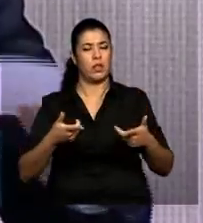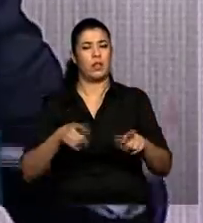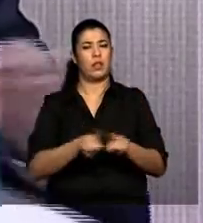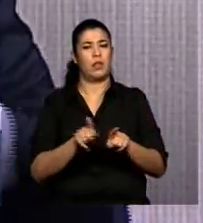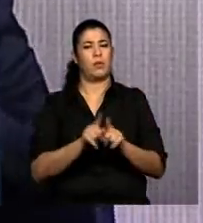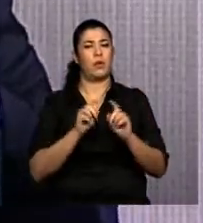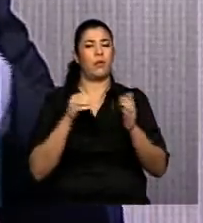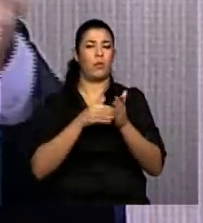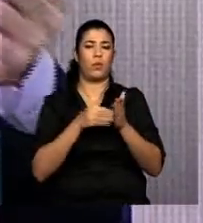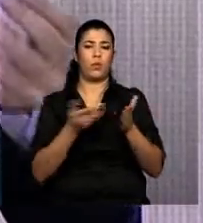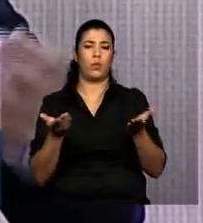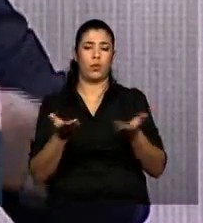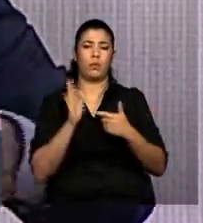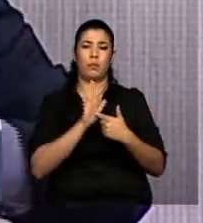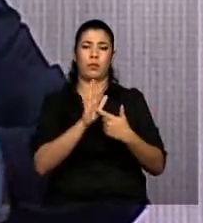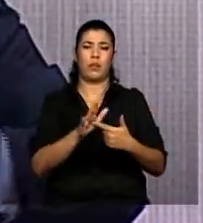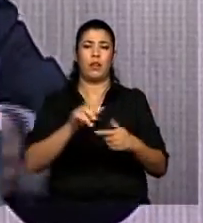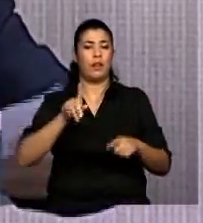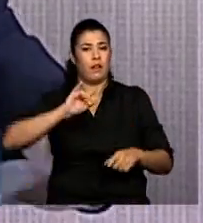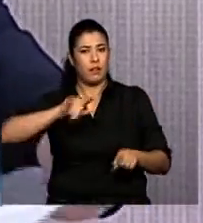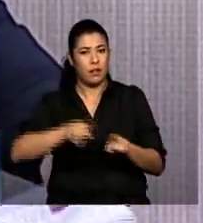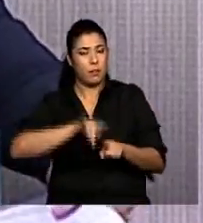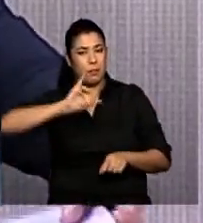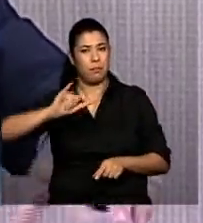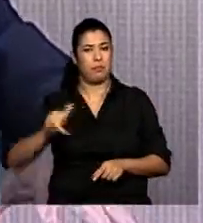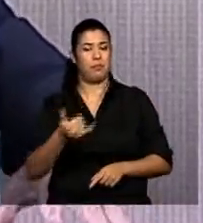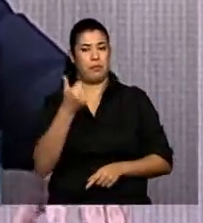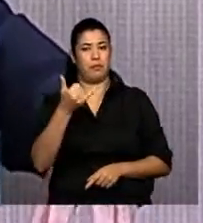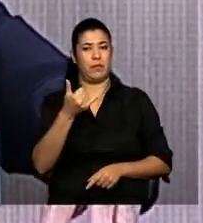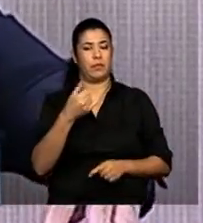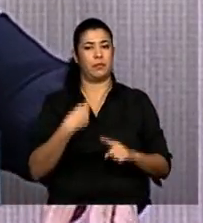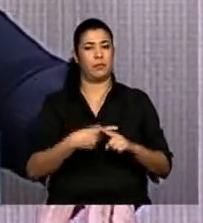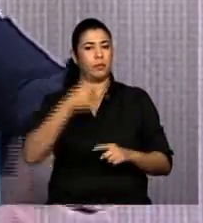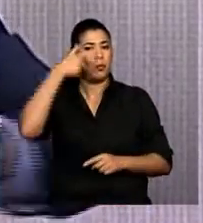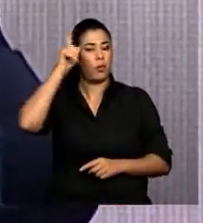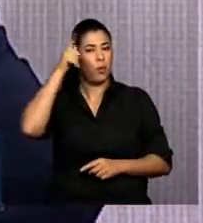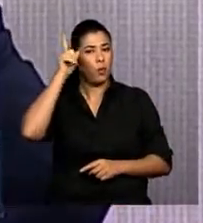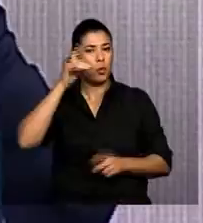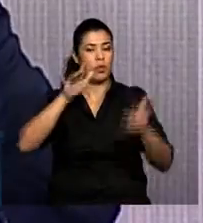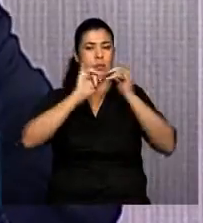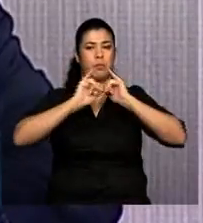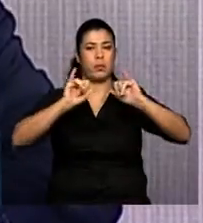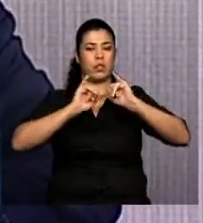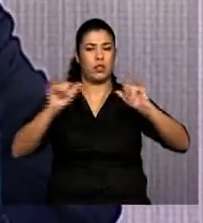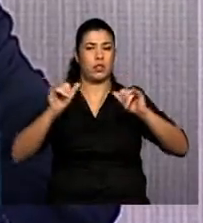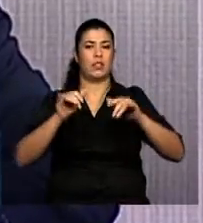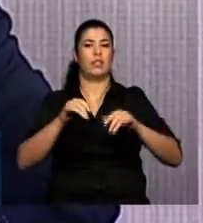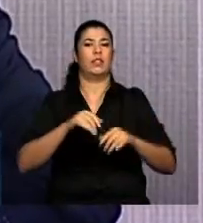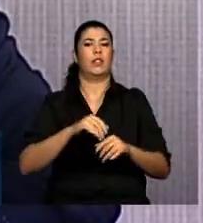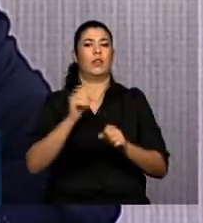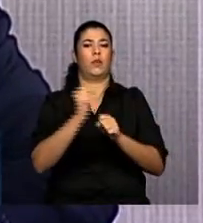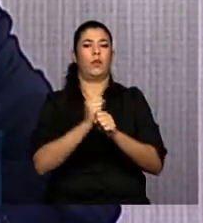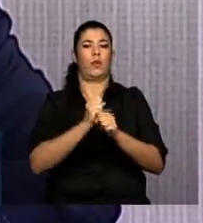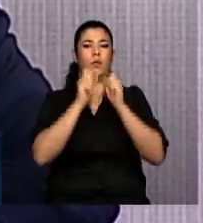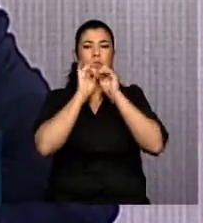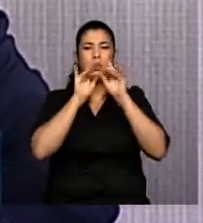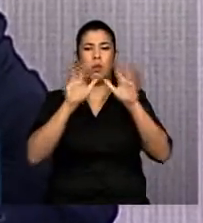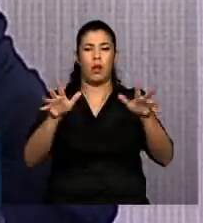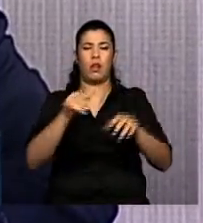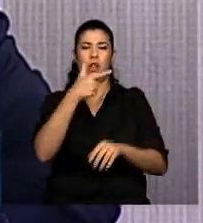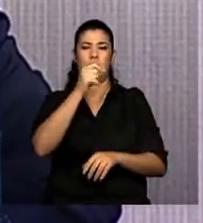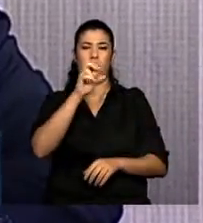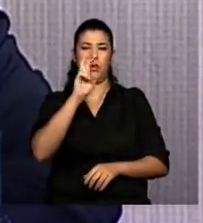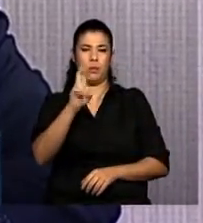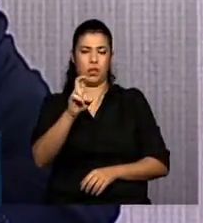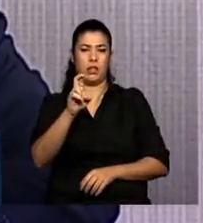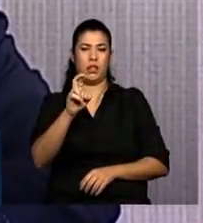queria, por fim, não deixar de aproveitar a oportunidade, até porque lançamos ontem a campanha 2015 para o Carnaval,